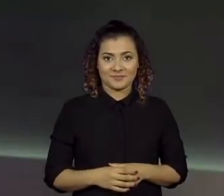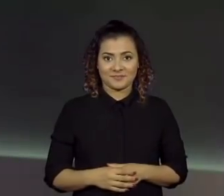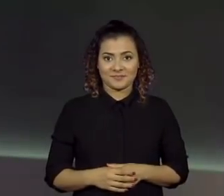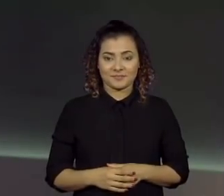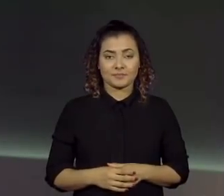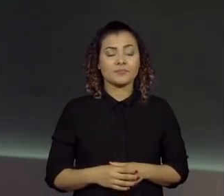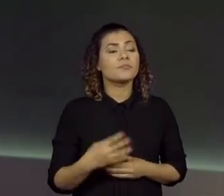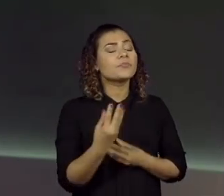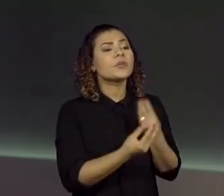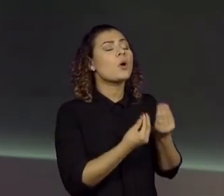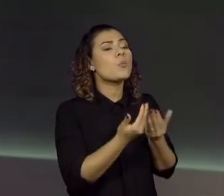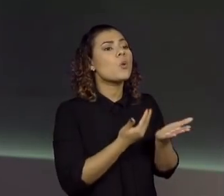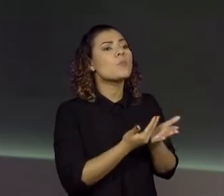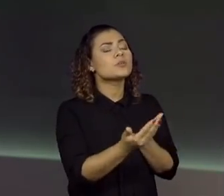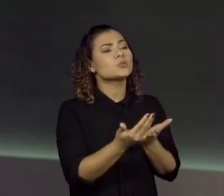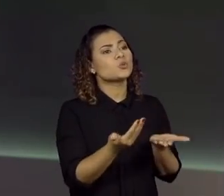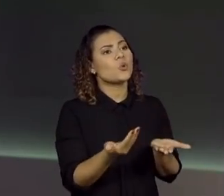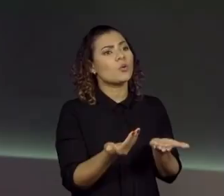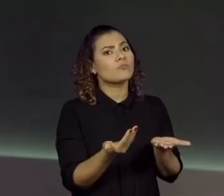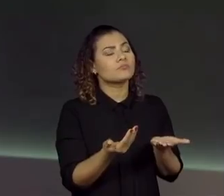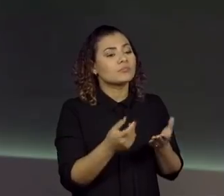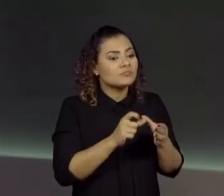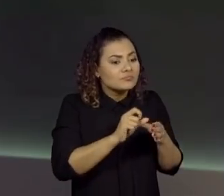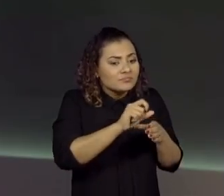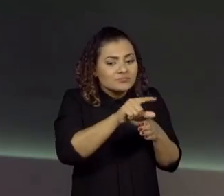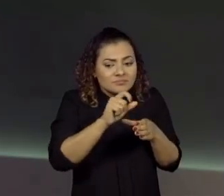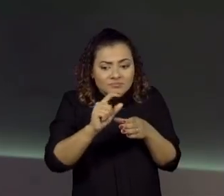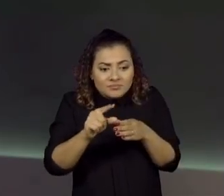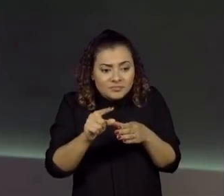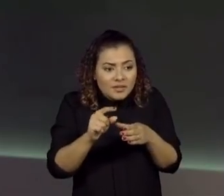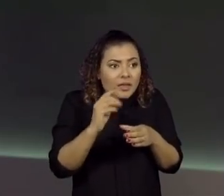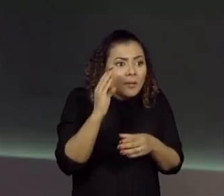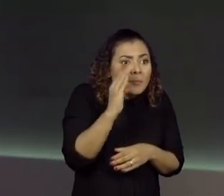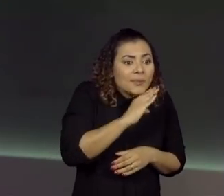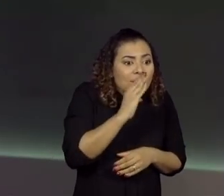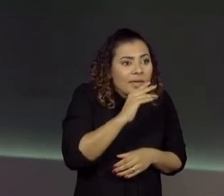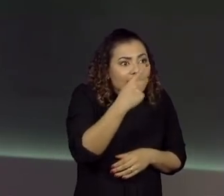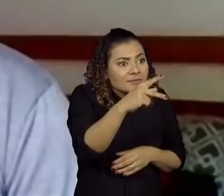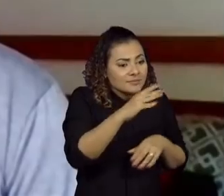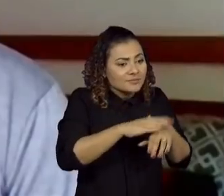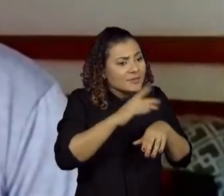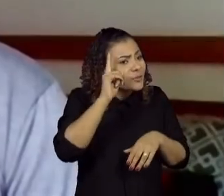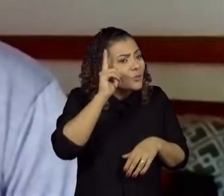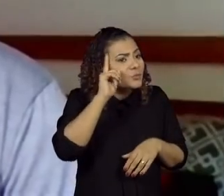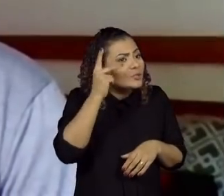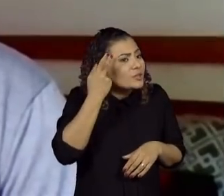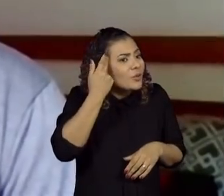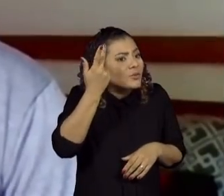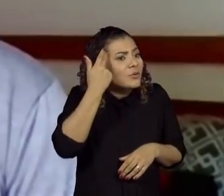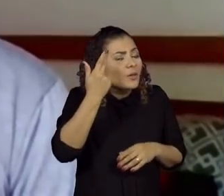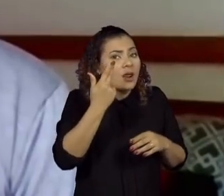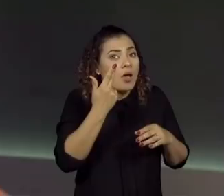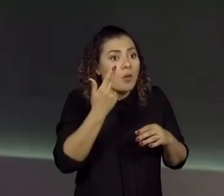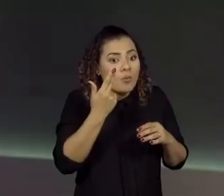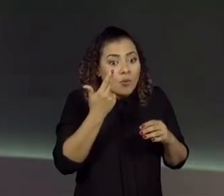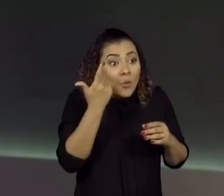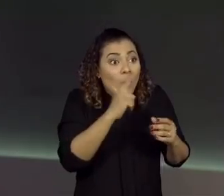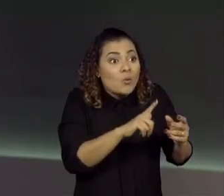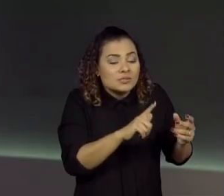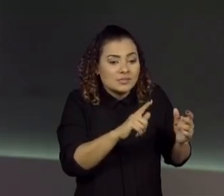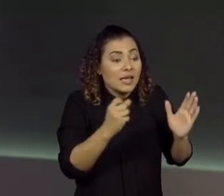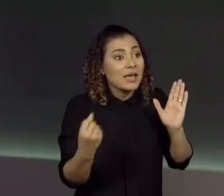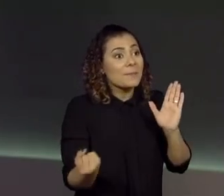Como é que começou essa história de fazer com que um alimento que vocês utilizam no dia a dia vire um produto